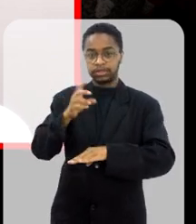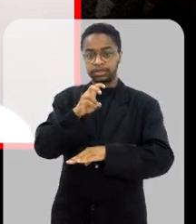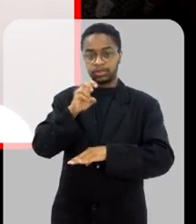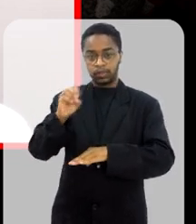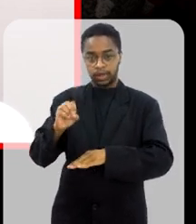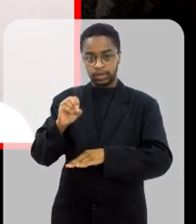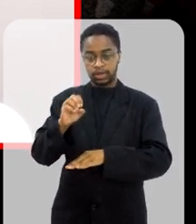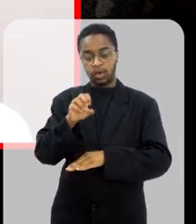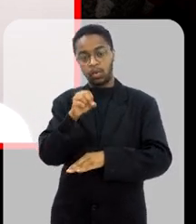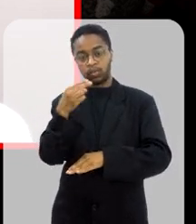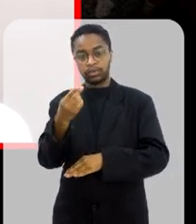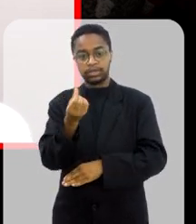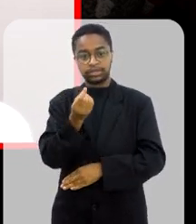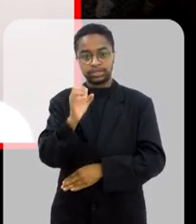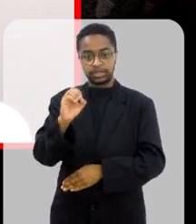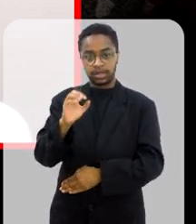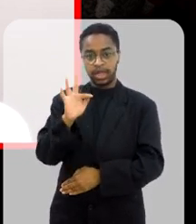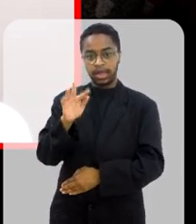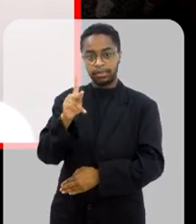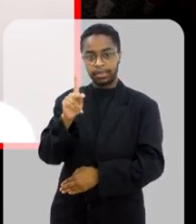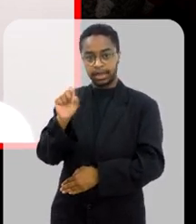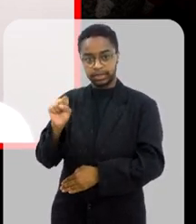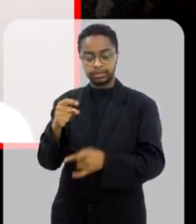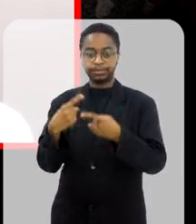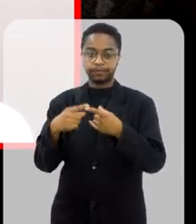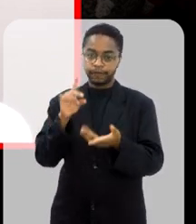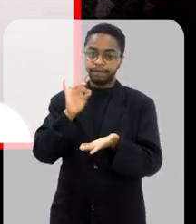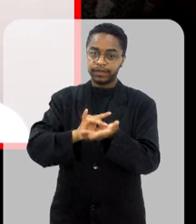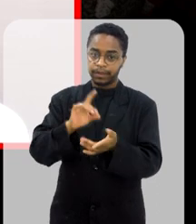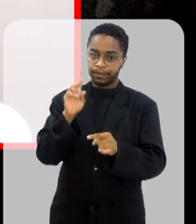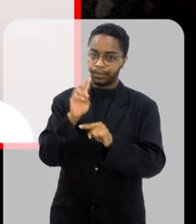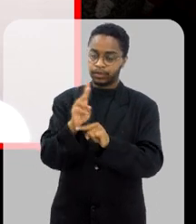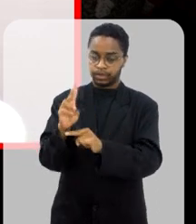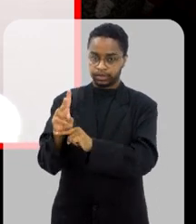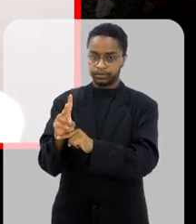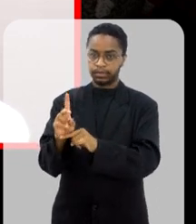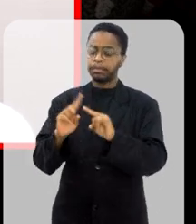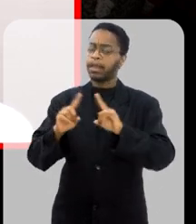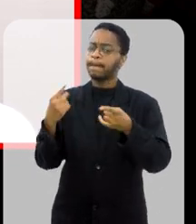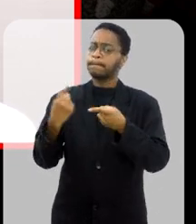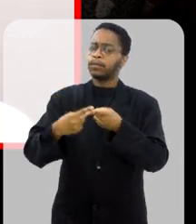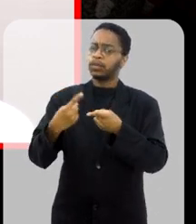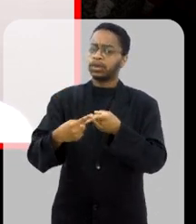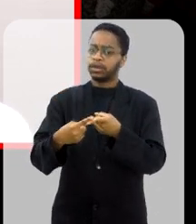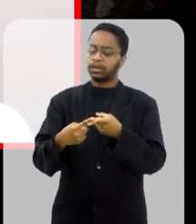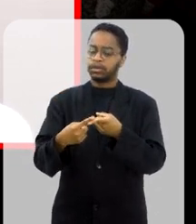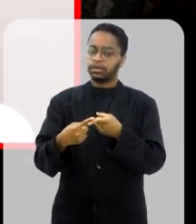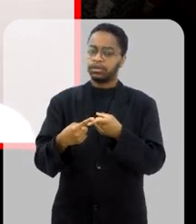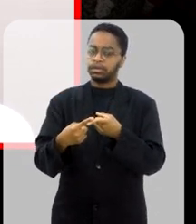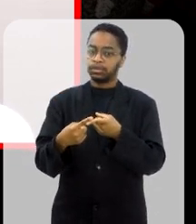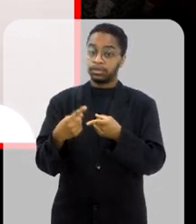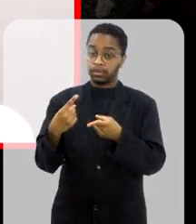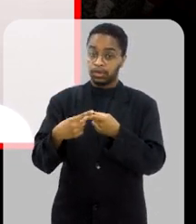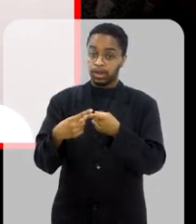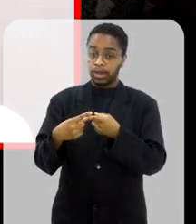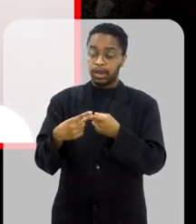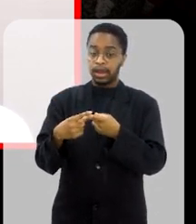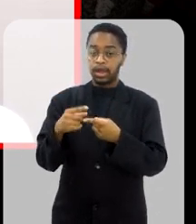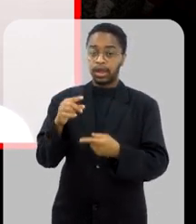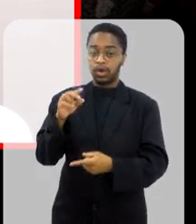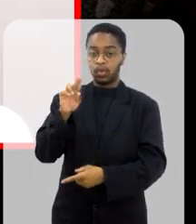50, 60 do fator, porque ele protege mesmo. E por quê, Priscila? A